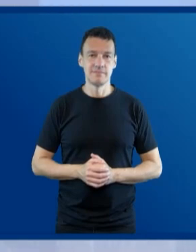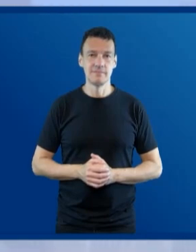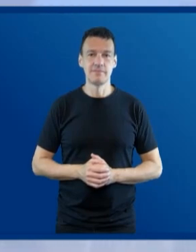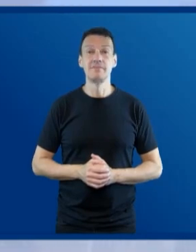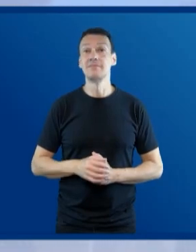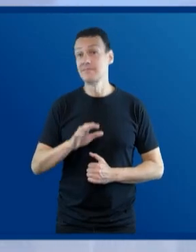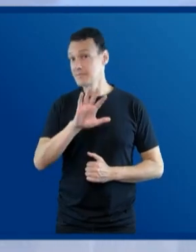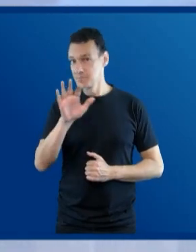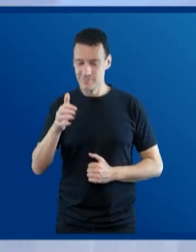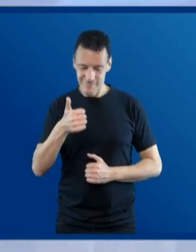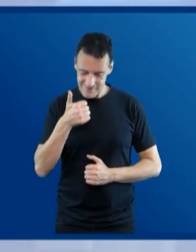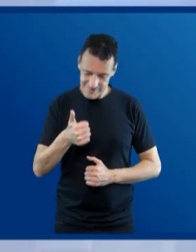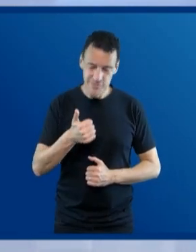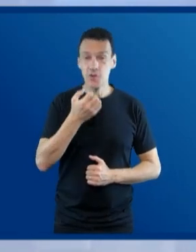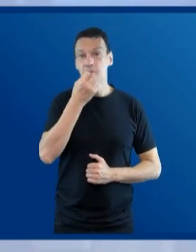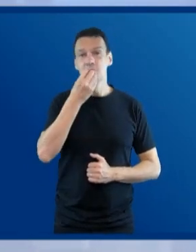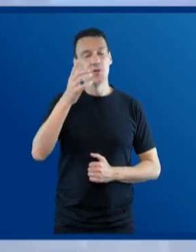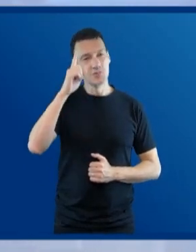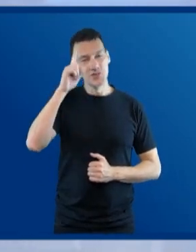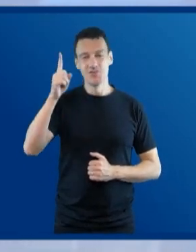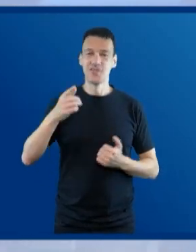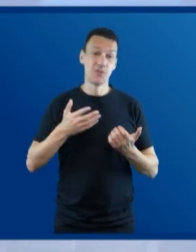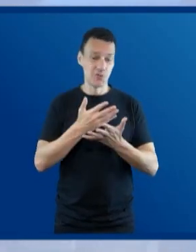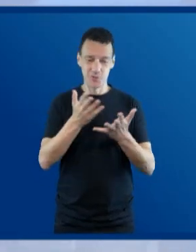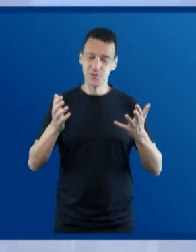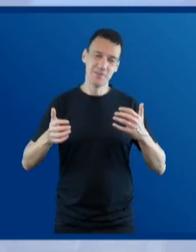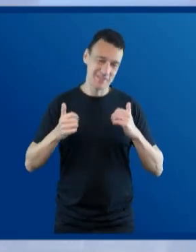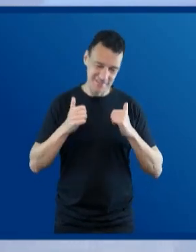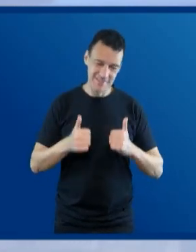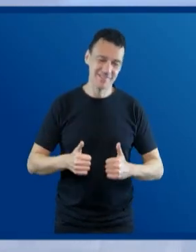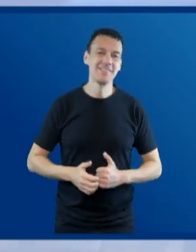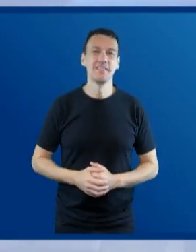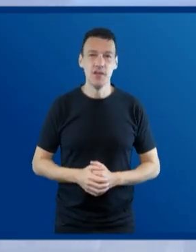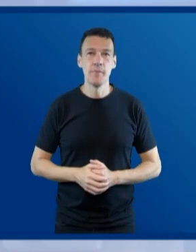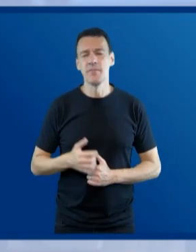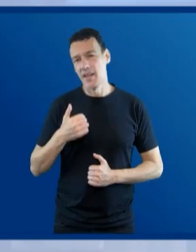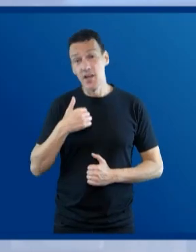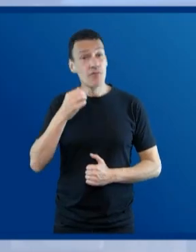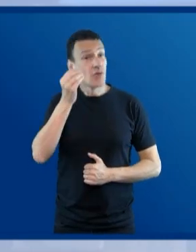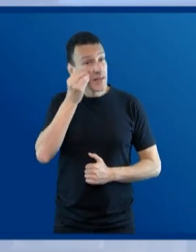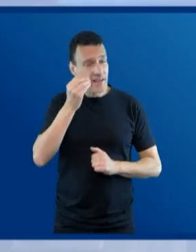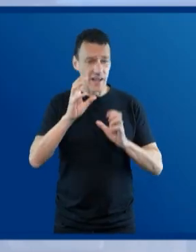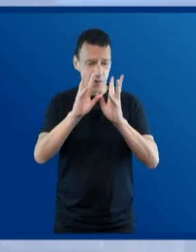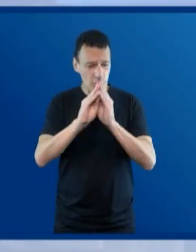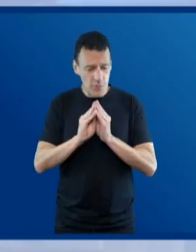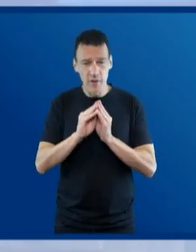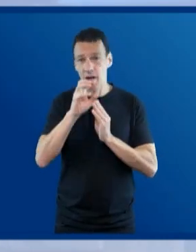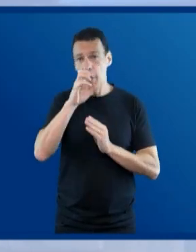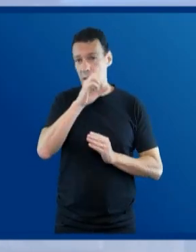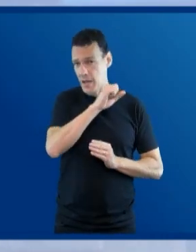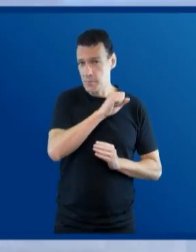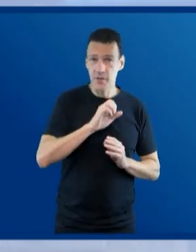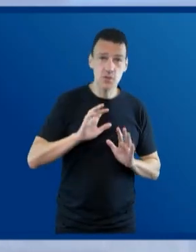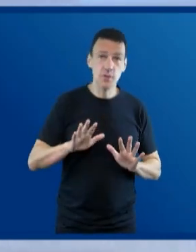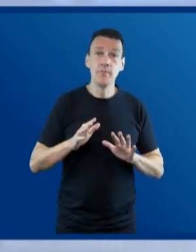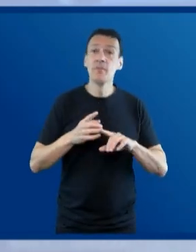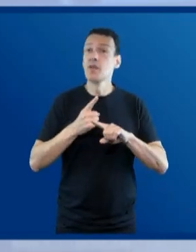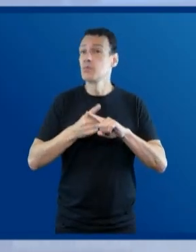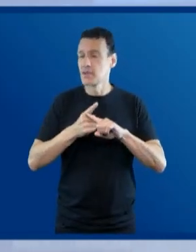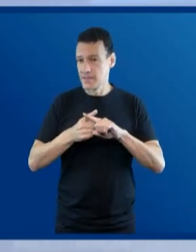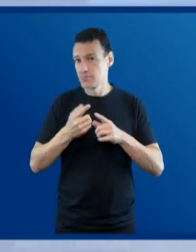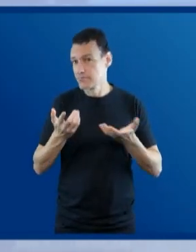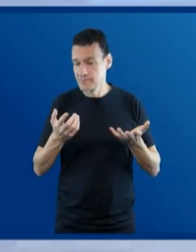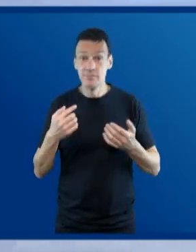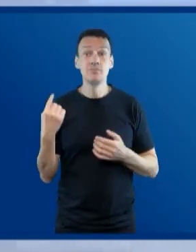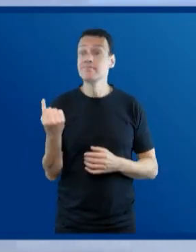Olá, bom dia a todos e todas. Eu vou tentar ser breve na minha fala, porque eu acho que está todo mundo aqui